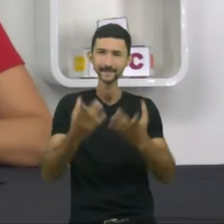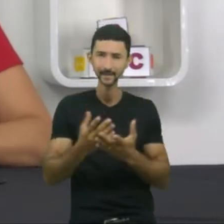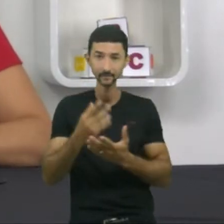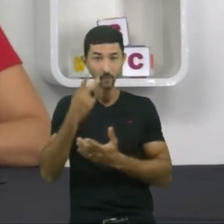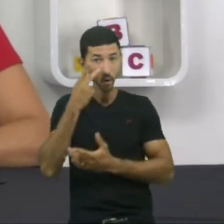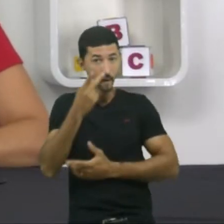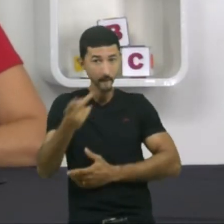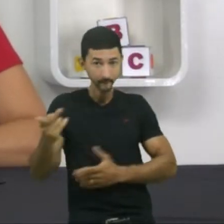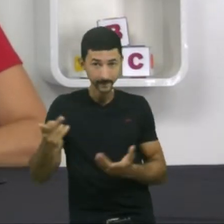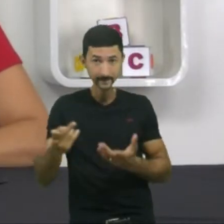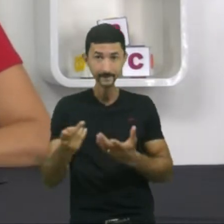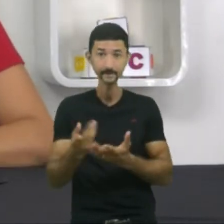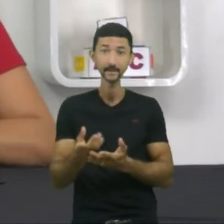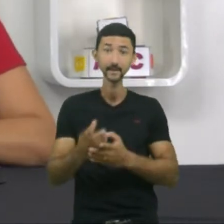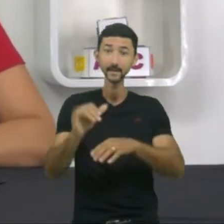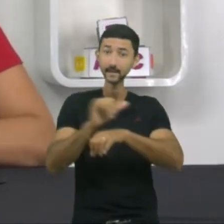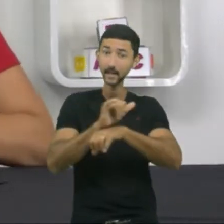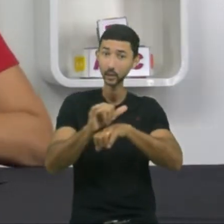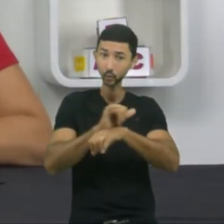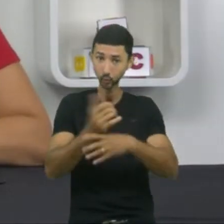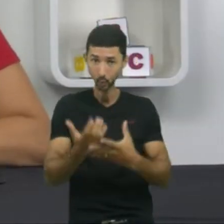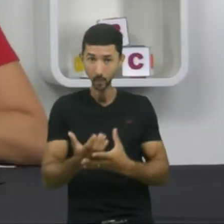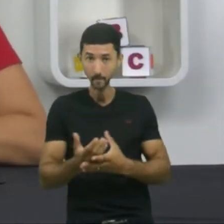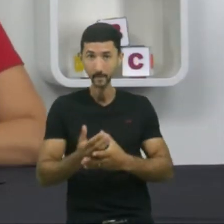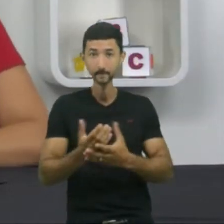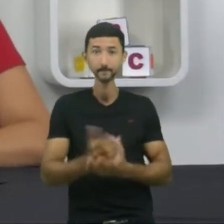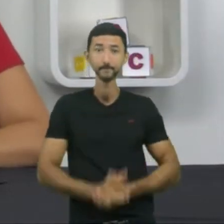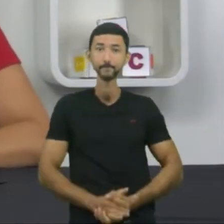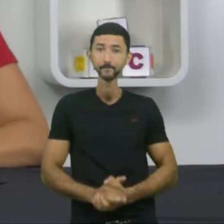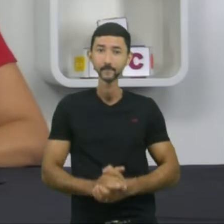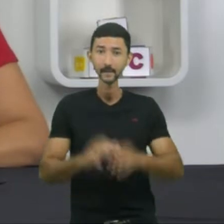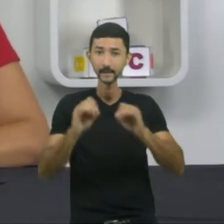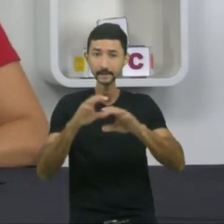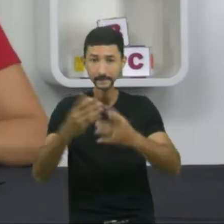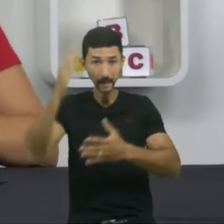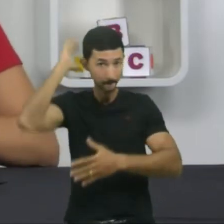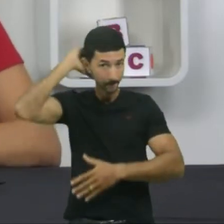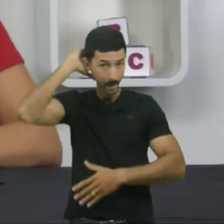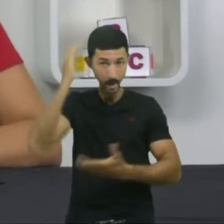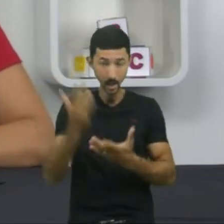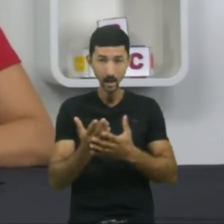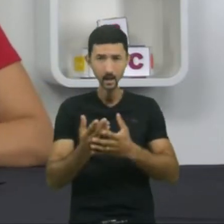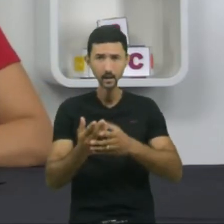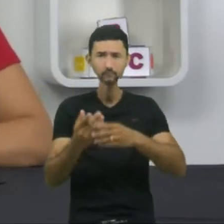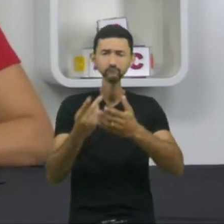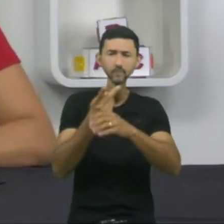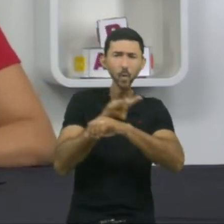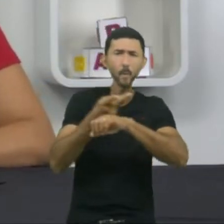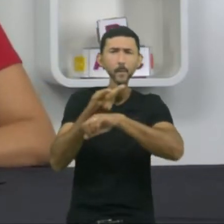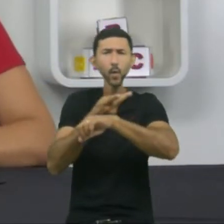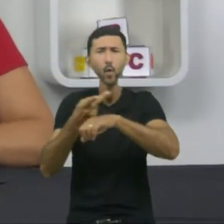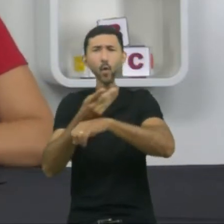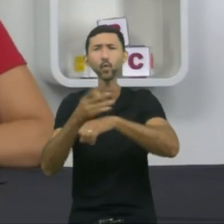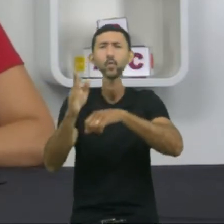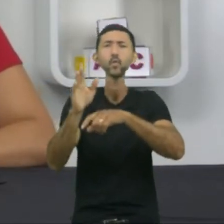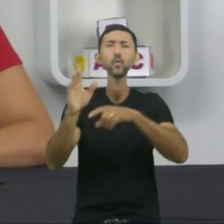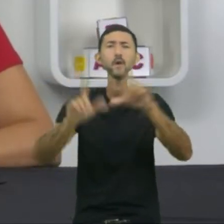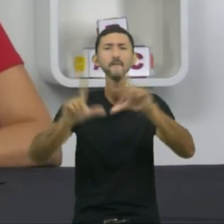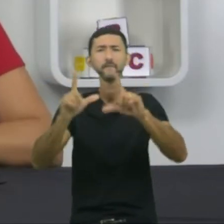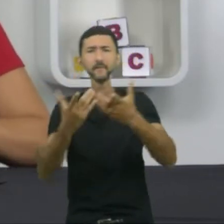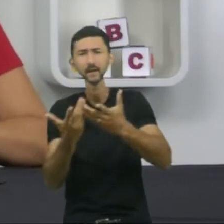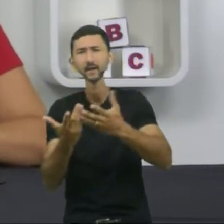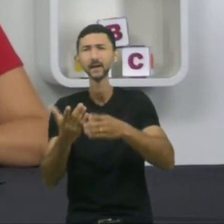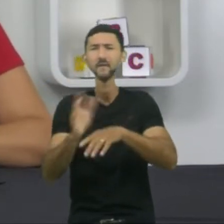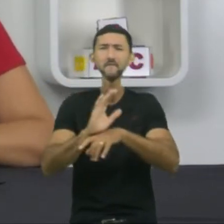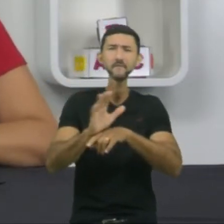Visita o nosso canal do YouTube, Educa Belém, tudo junto, e busca lá os vídeos das aulas em que a gente